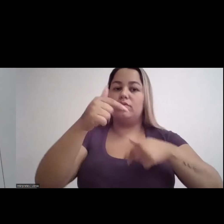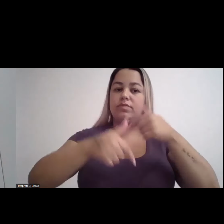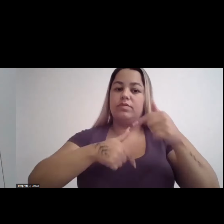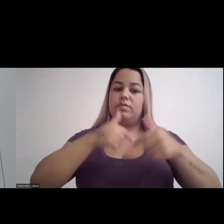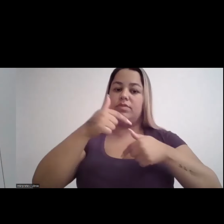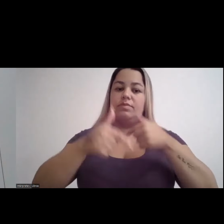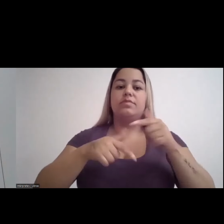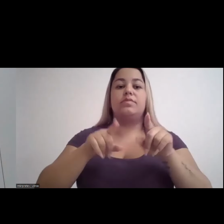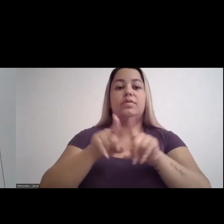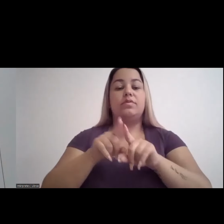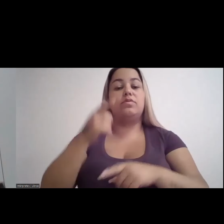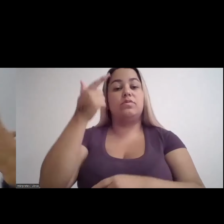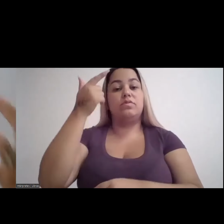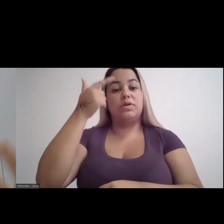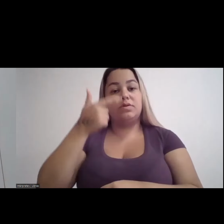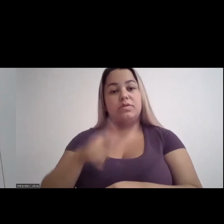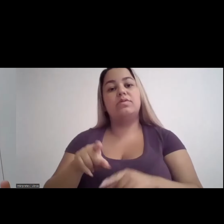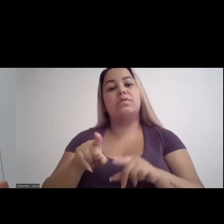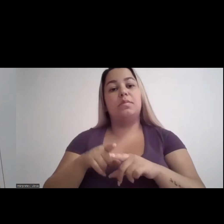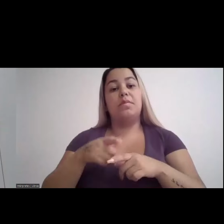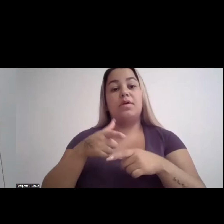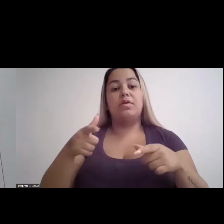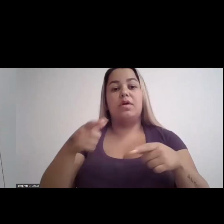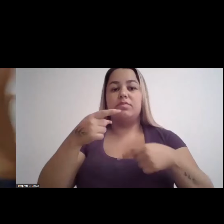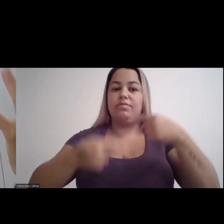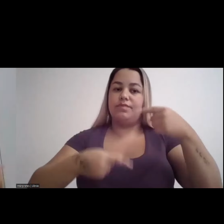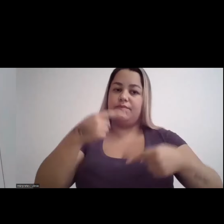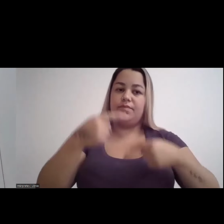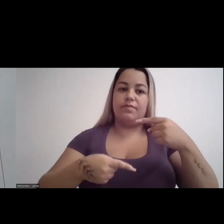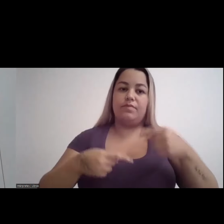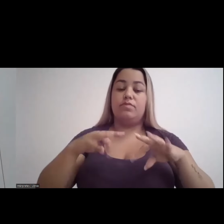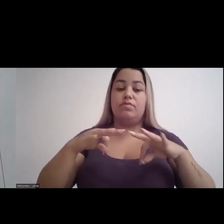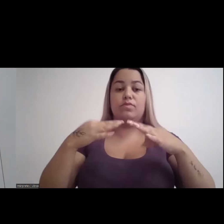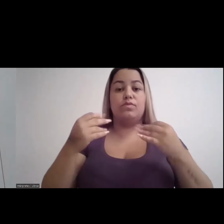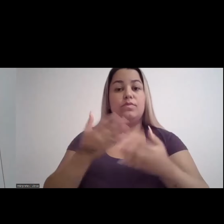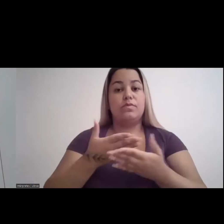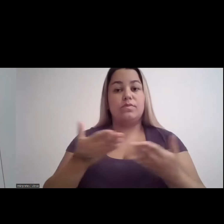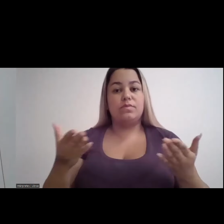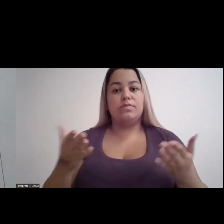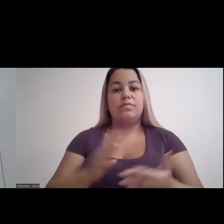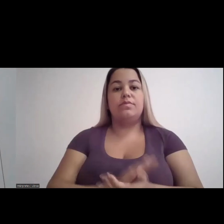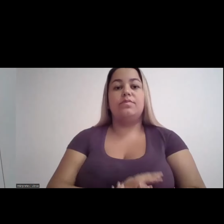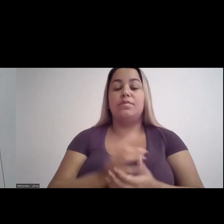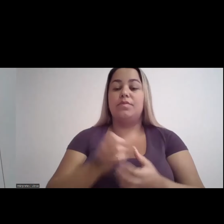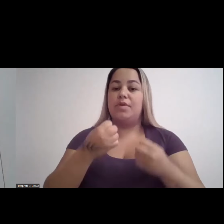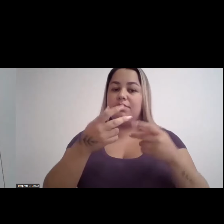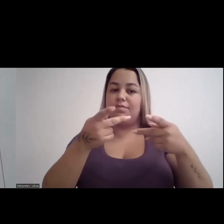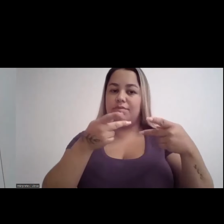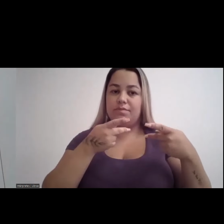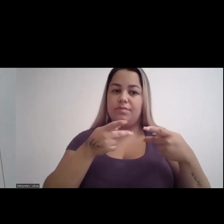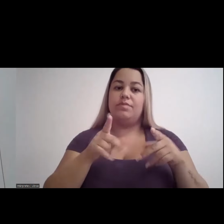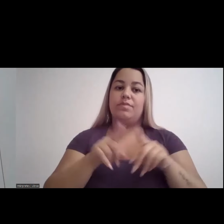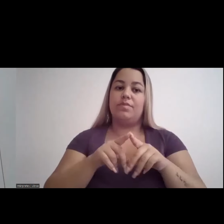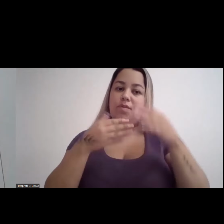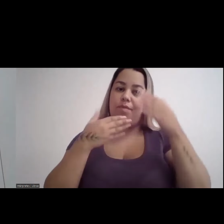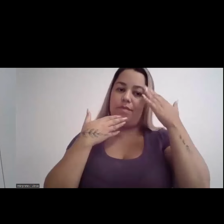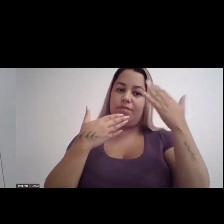para que a gente consiga estender essa discussão para todos vocês aqui nesse webinar. Sejam todos muito bem-vindos e